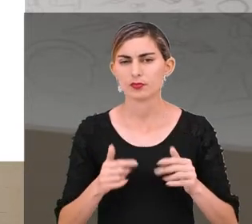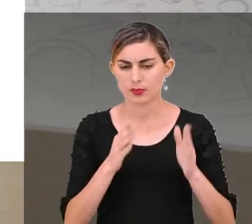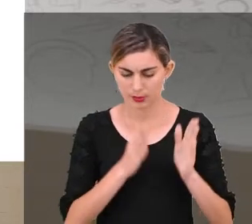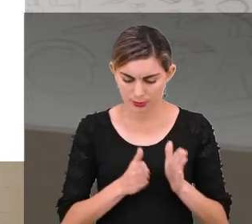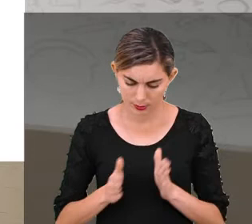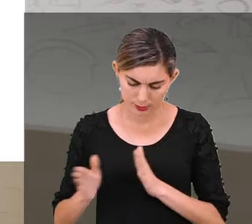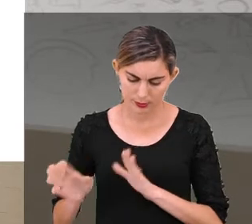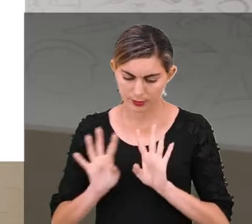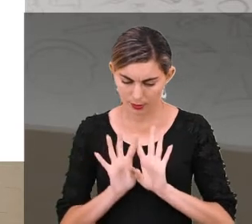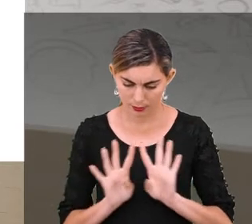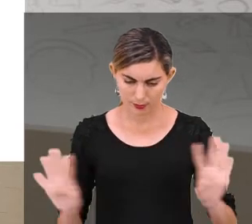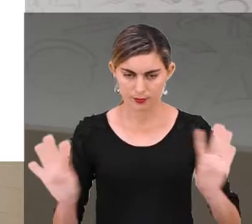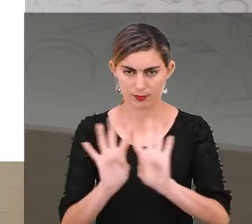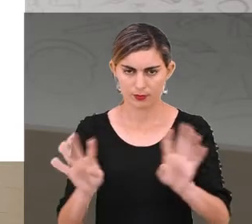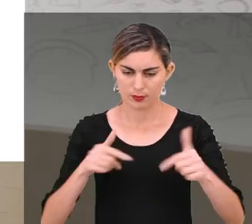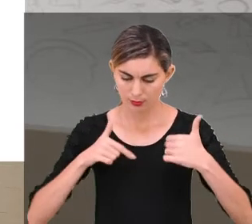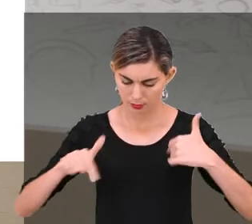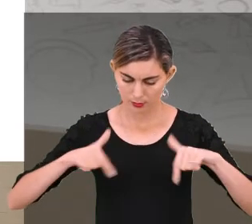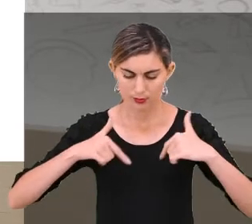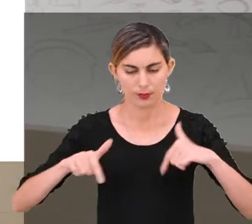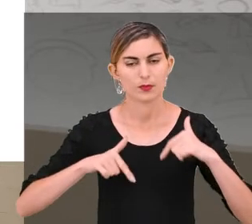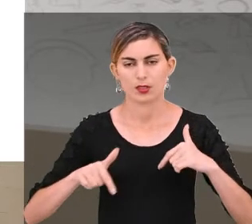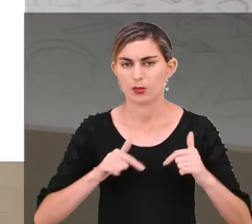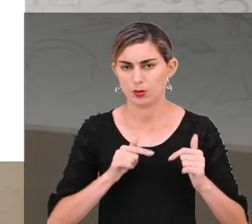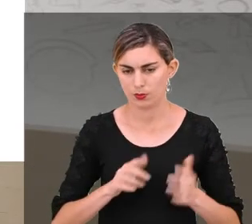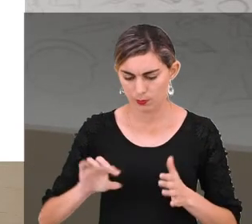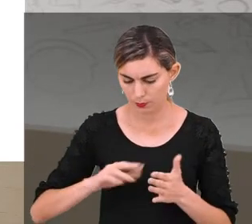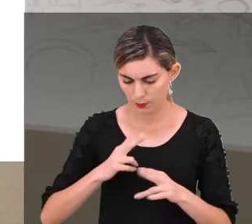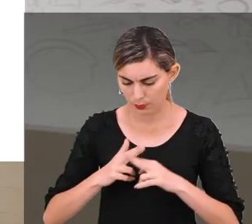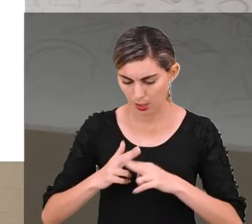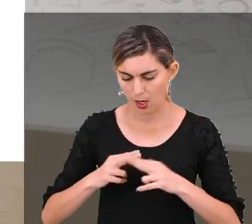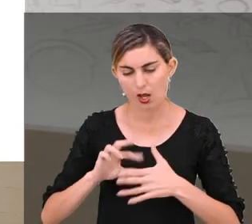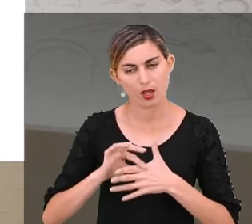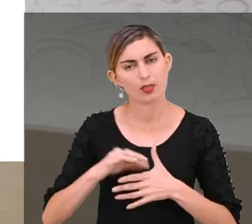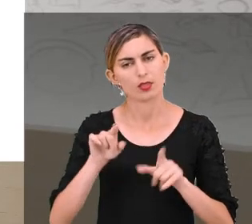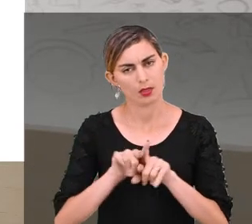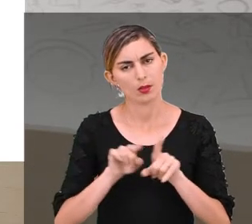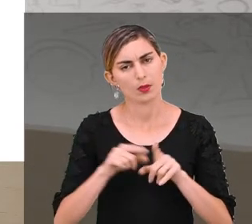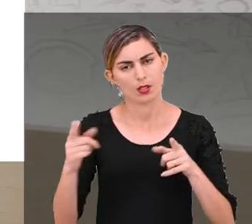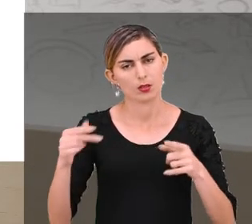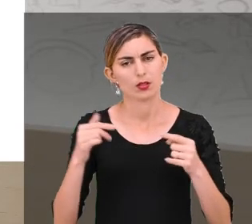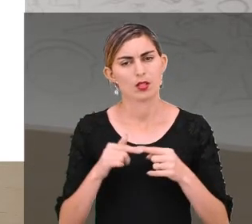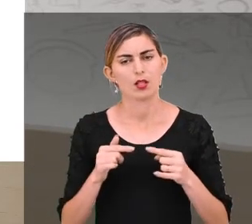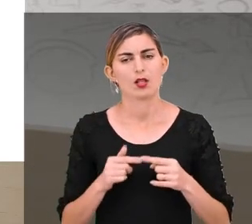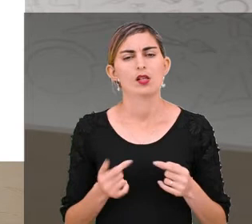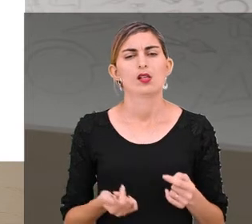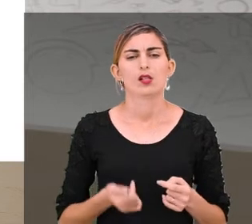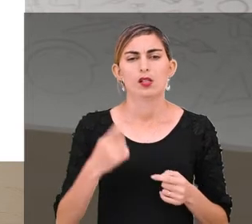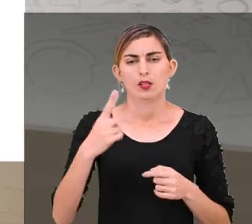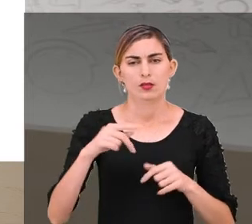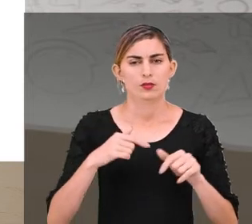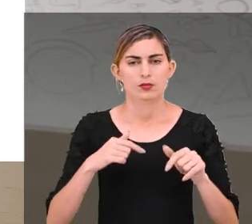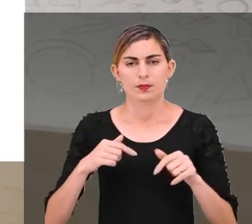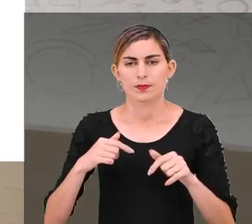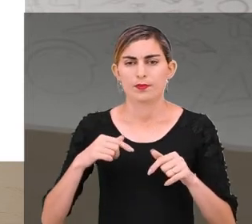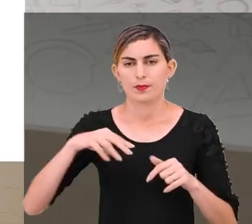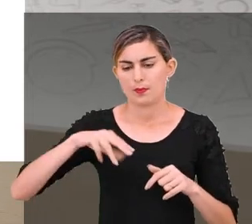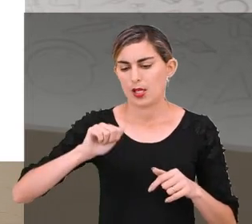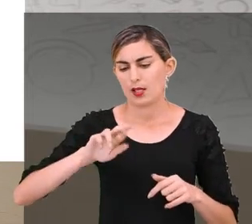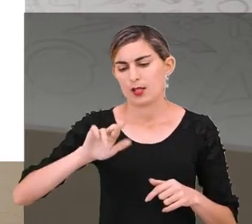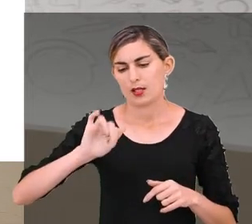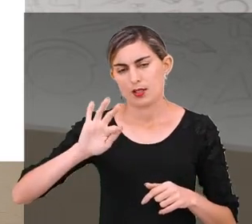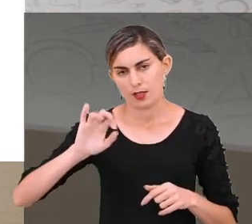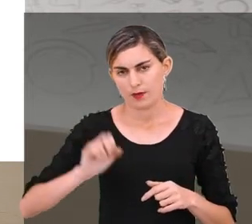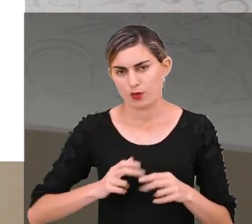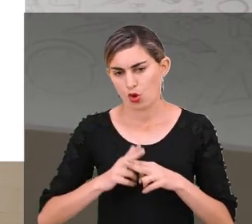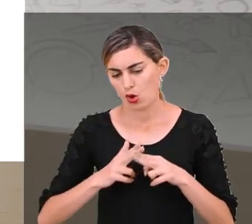em linha de escala, né? E que também, outro fator de risco atrelado a essa atividade do Magaref, que é